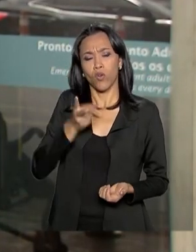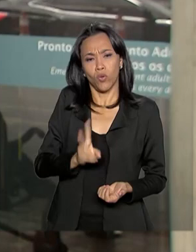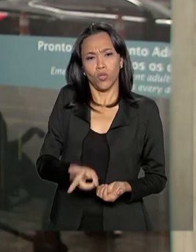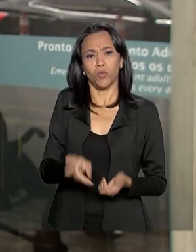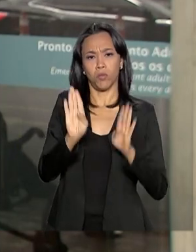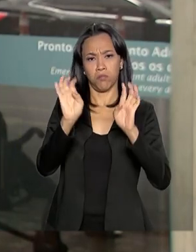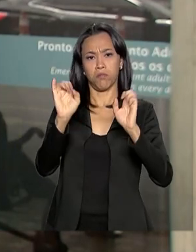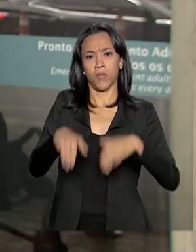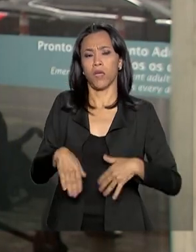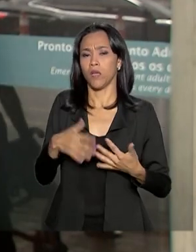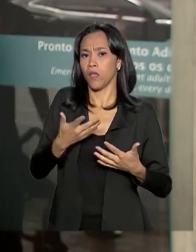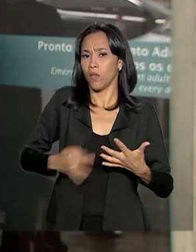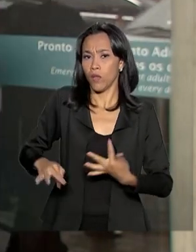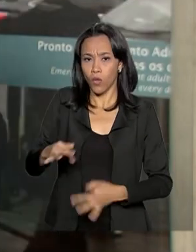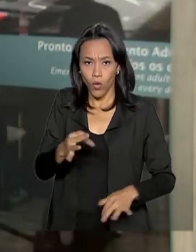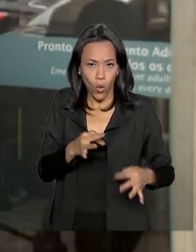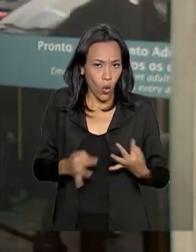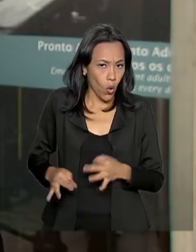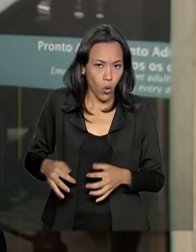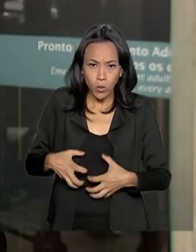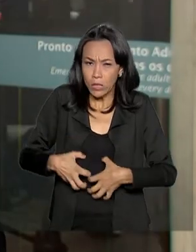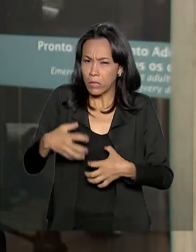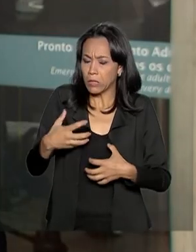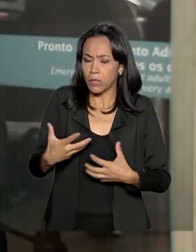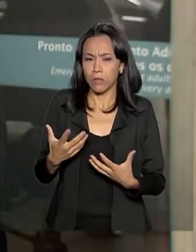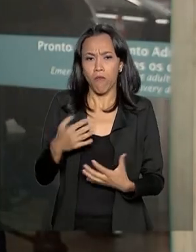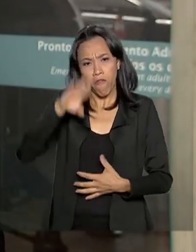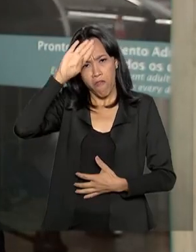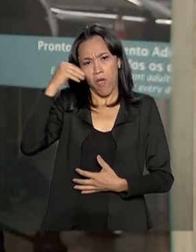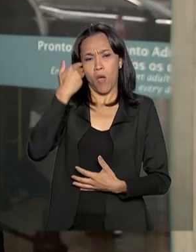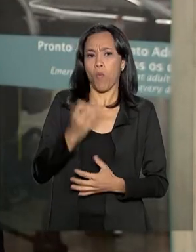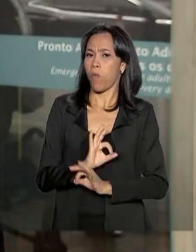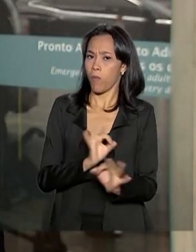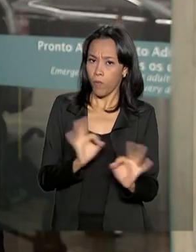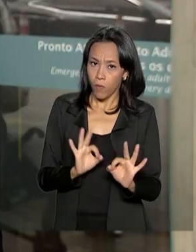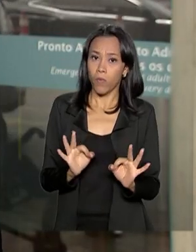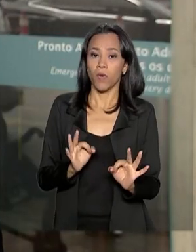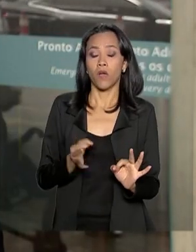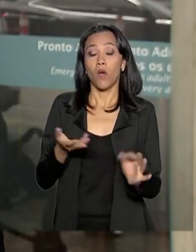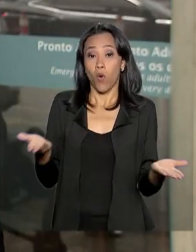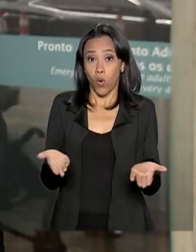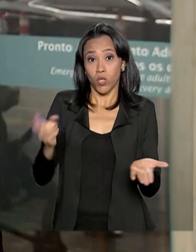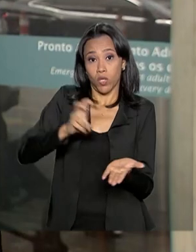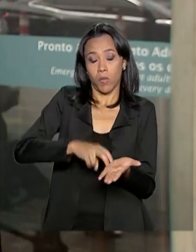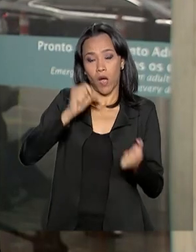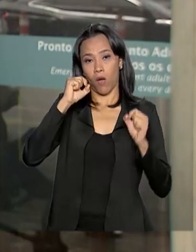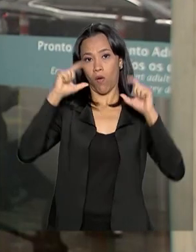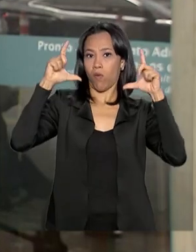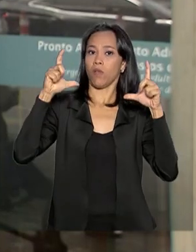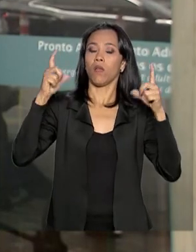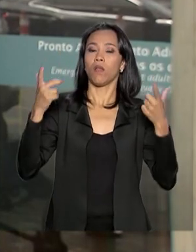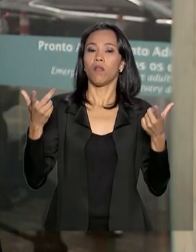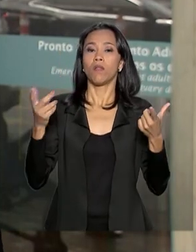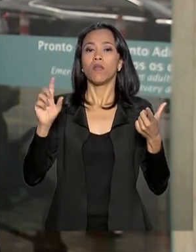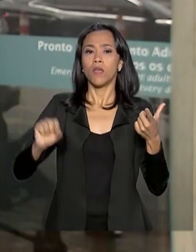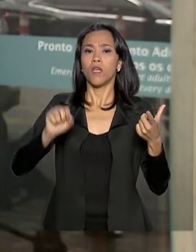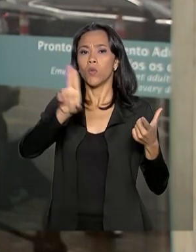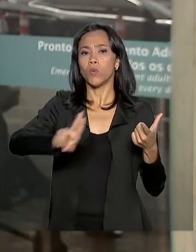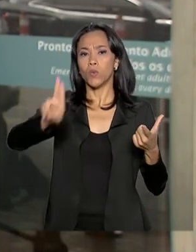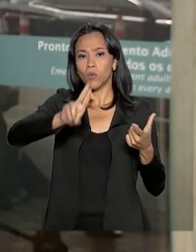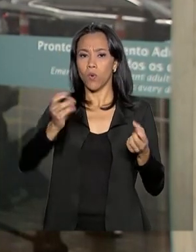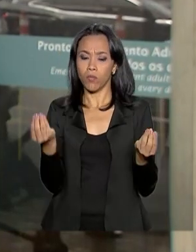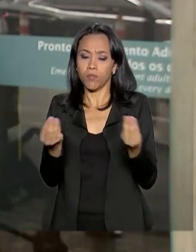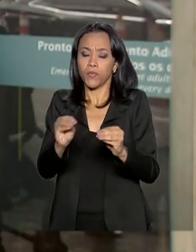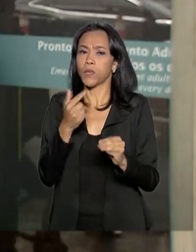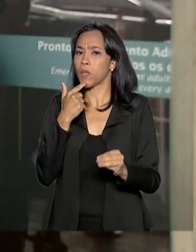sem dor e sem febre o presidente se mantém acordado na manhã de hoje e agora pouco utilizou as redes